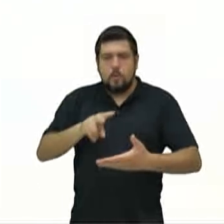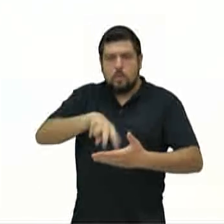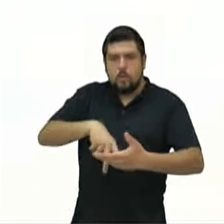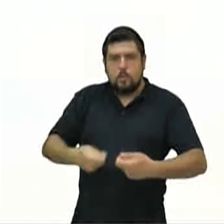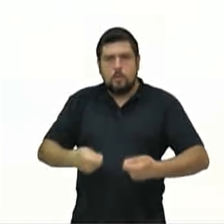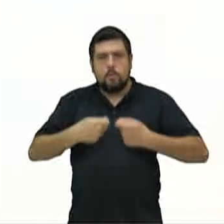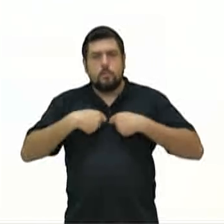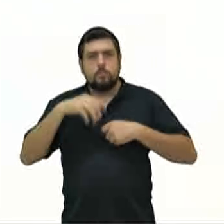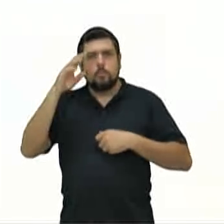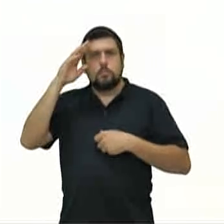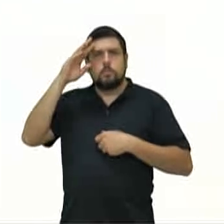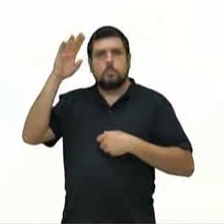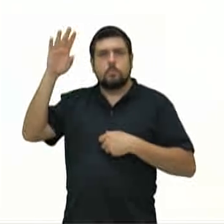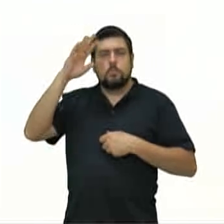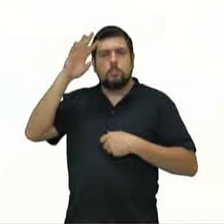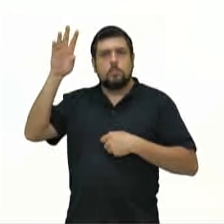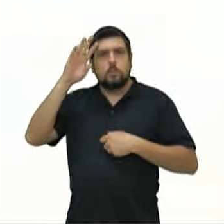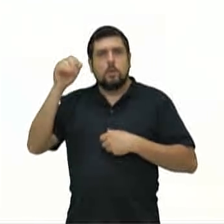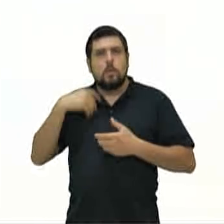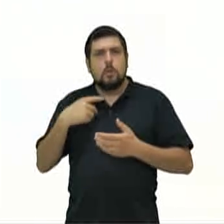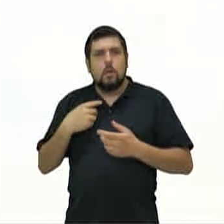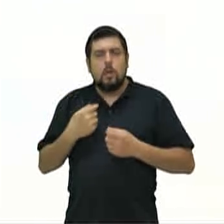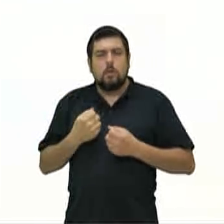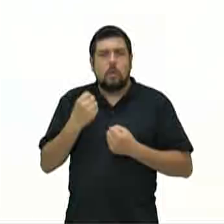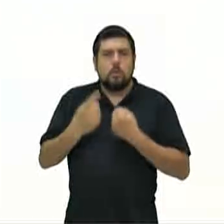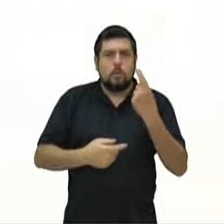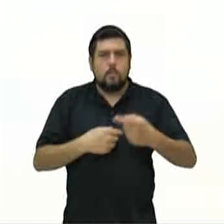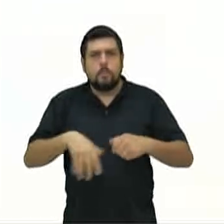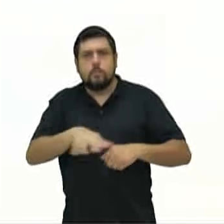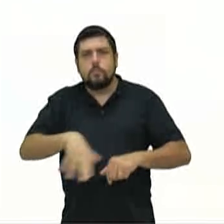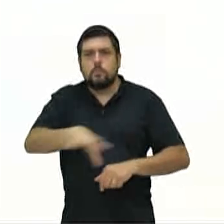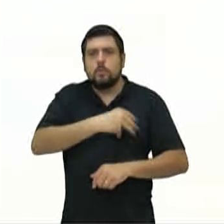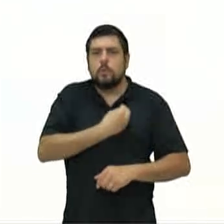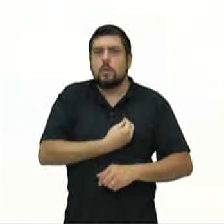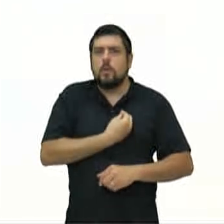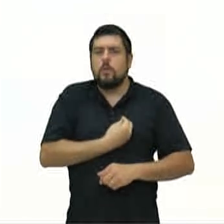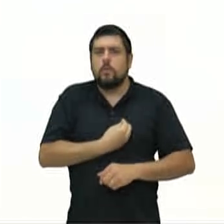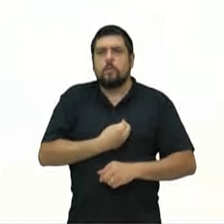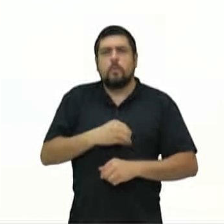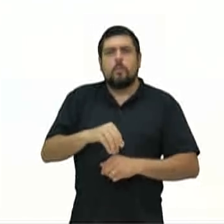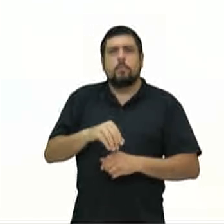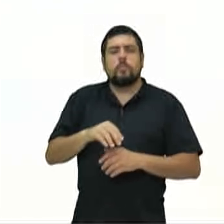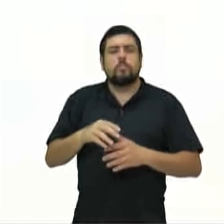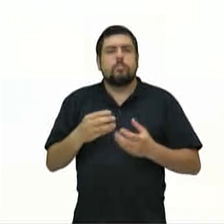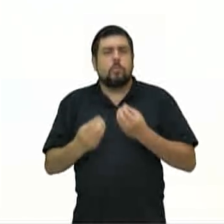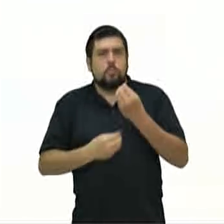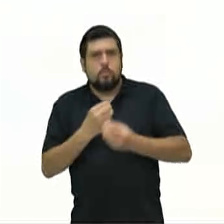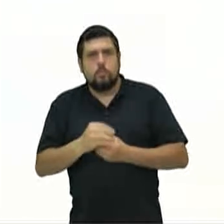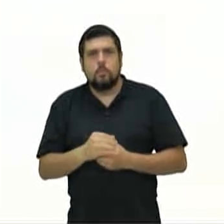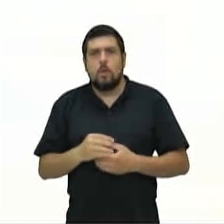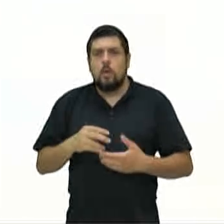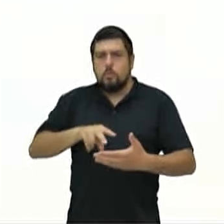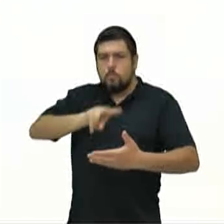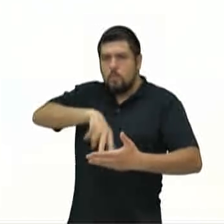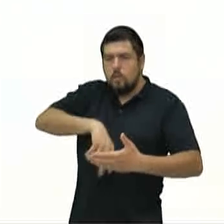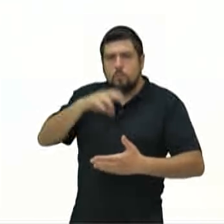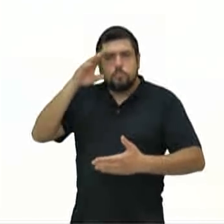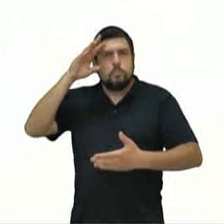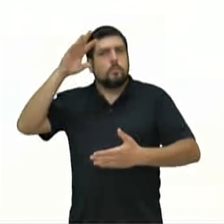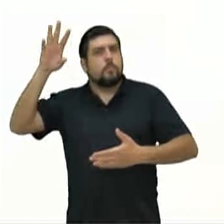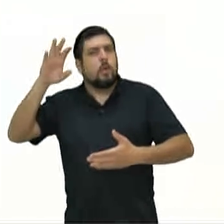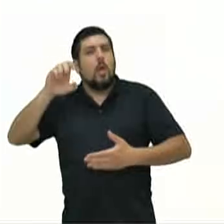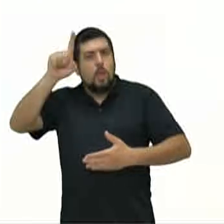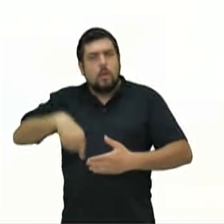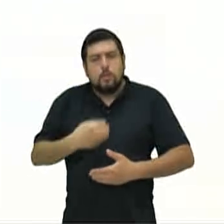viaja, ele sai daquele ambiente, às vezes, que está circundando, como ele mesmo disse aqui. É a fuga da realidade, ou seja, o leitor espairece e isso é